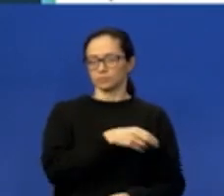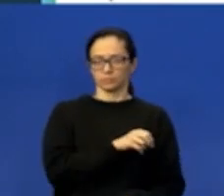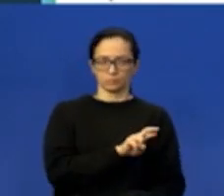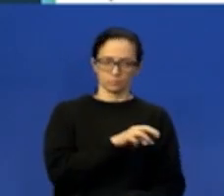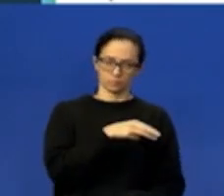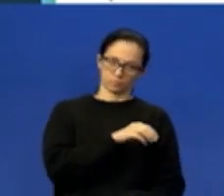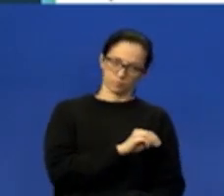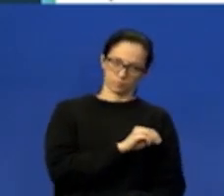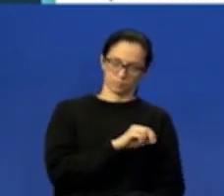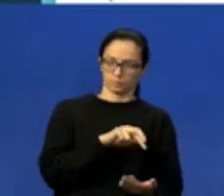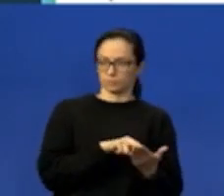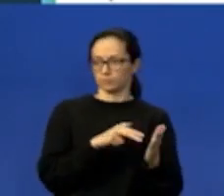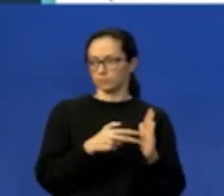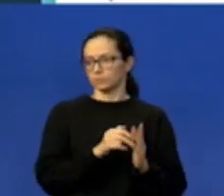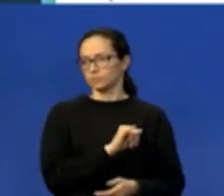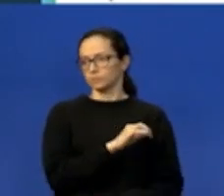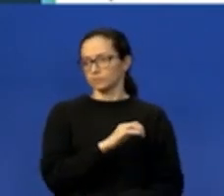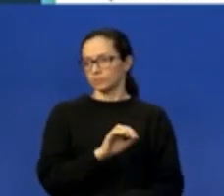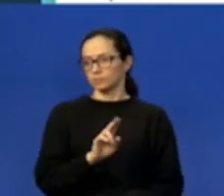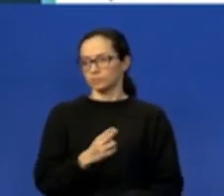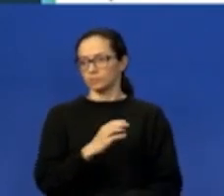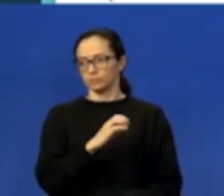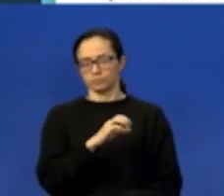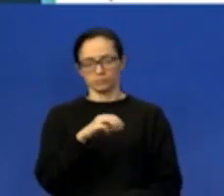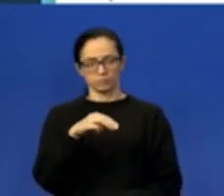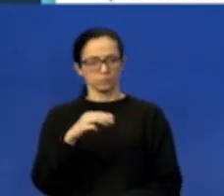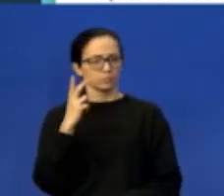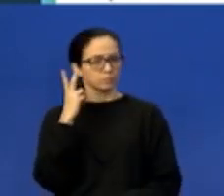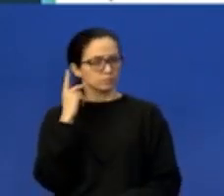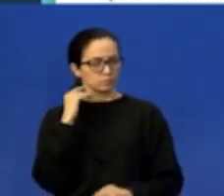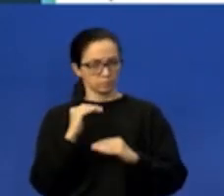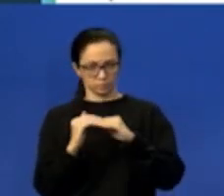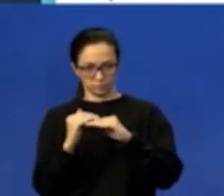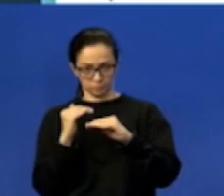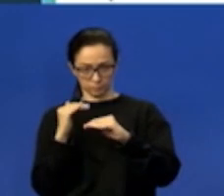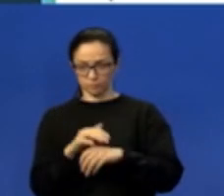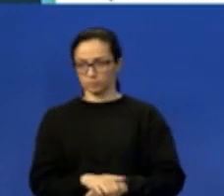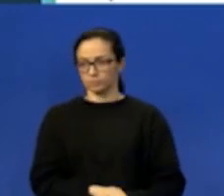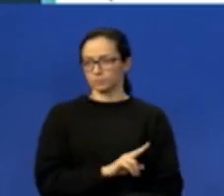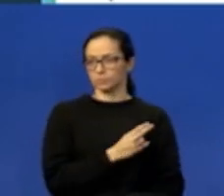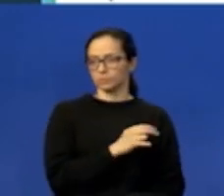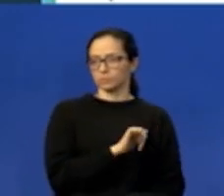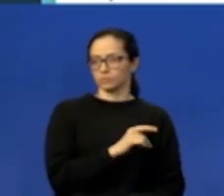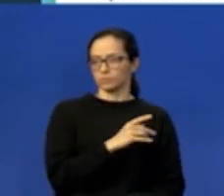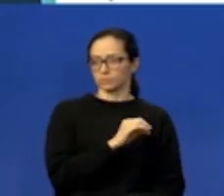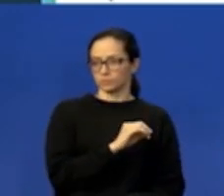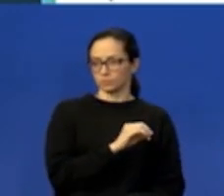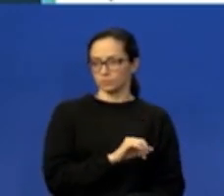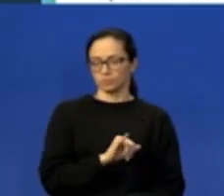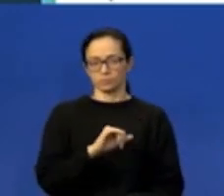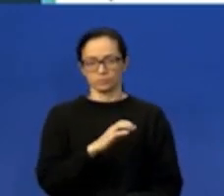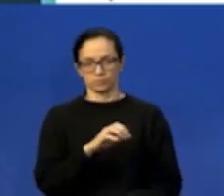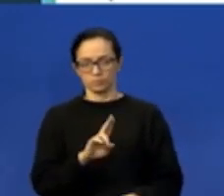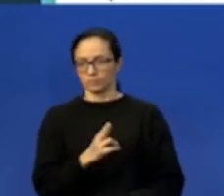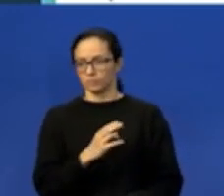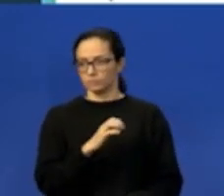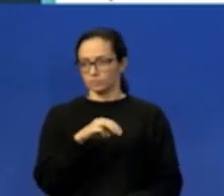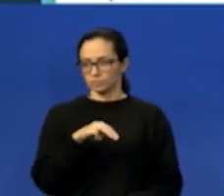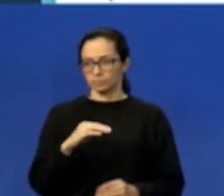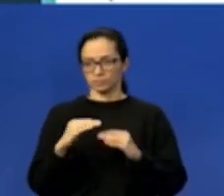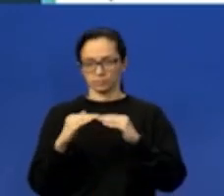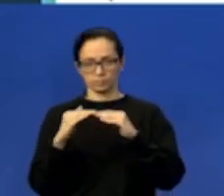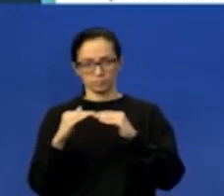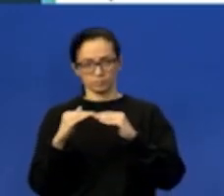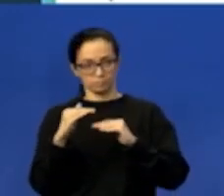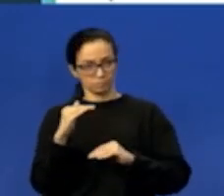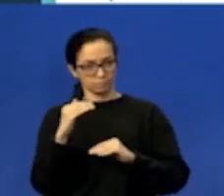o IC e o HCM estiverem nos limites normais. E a hipocrômica, quando o IC e o HCM forem menores